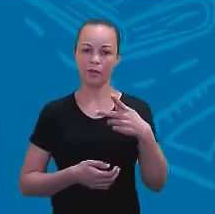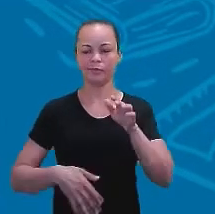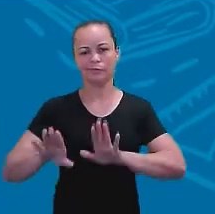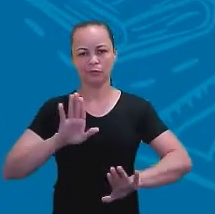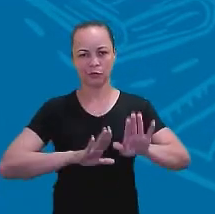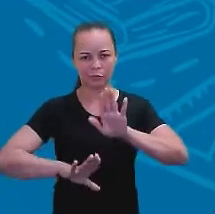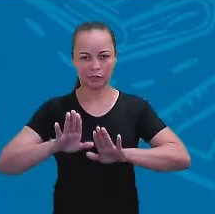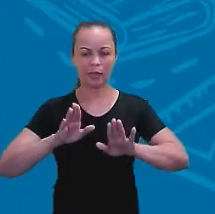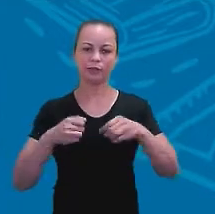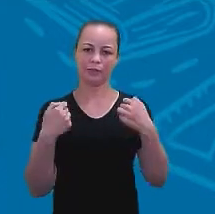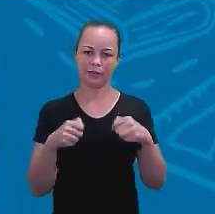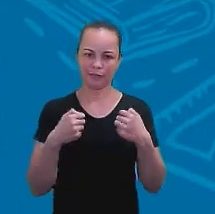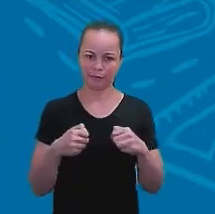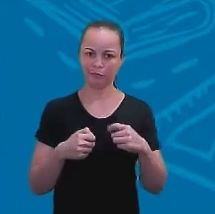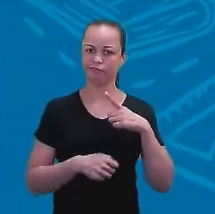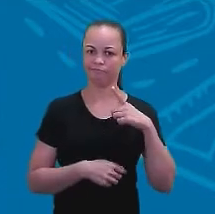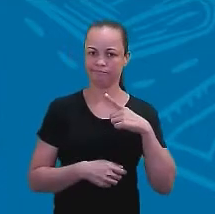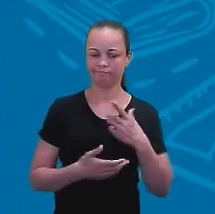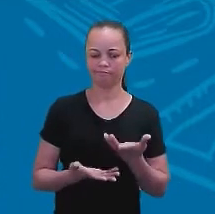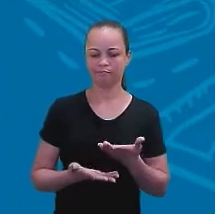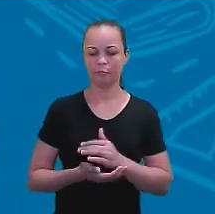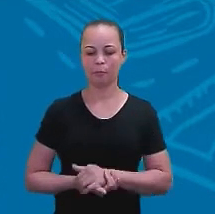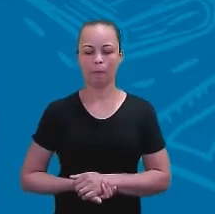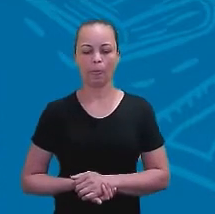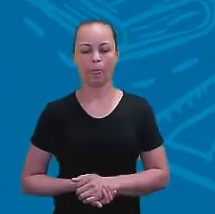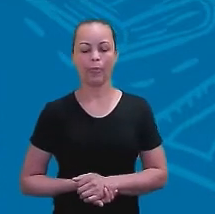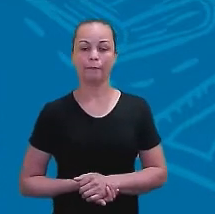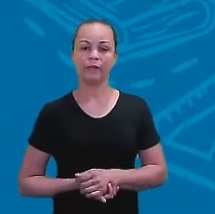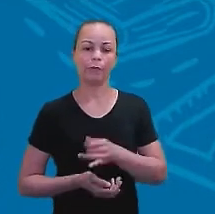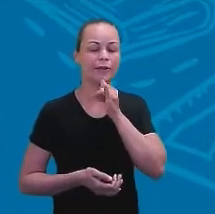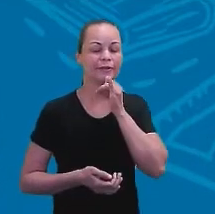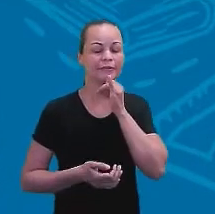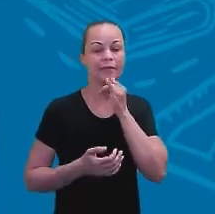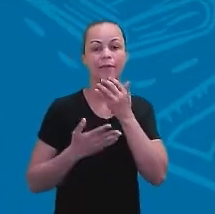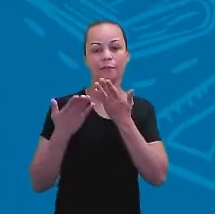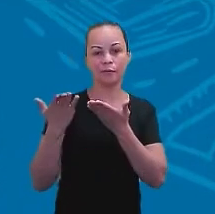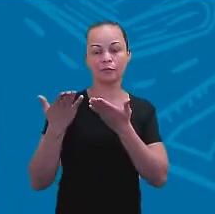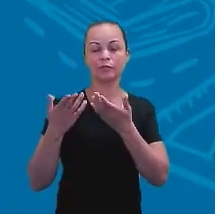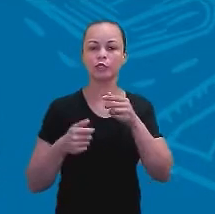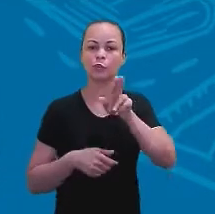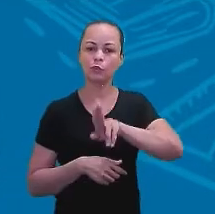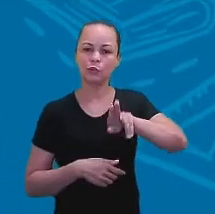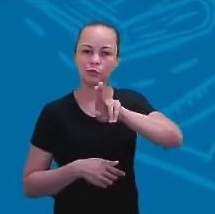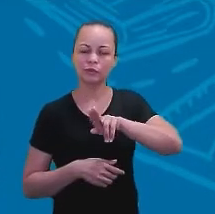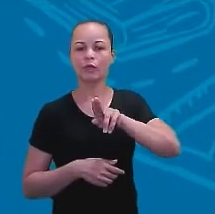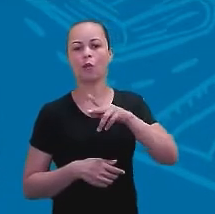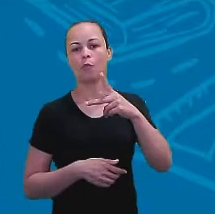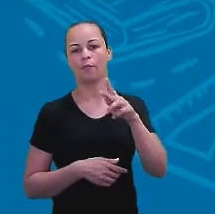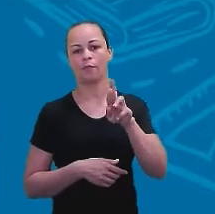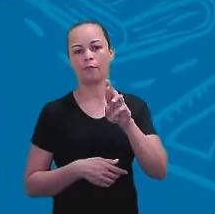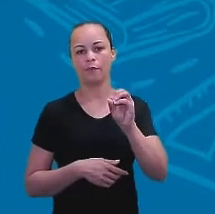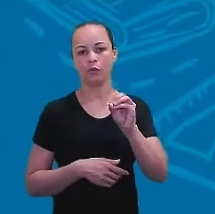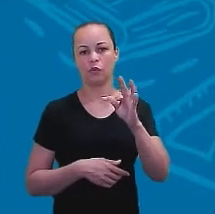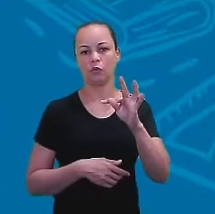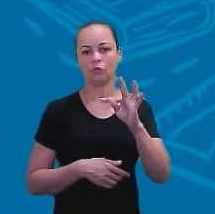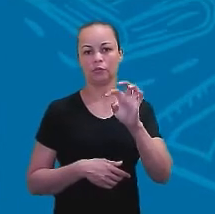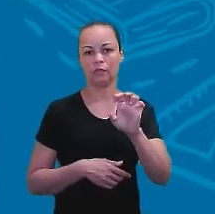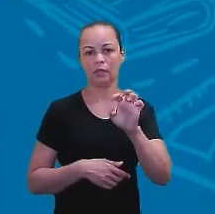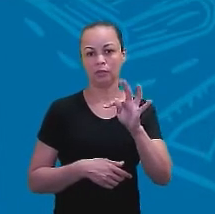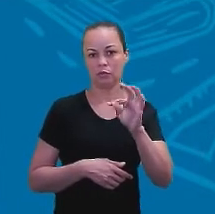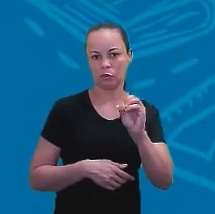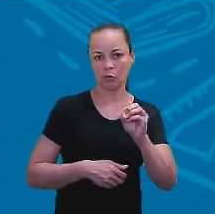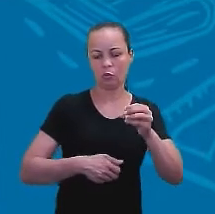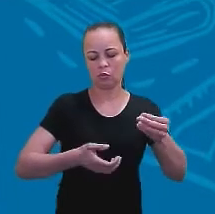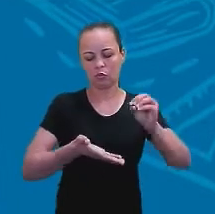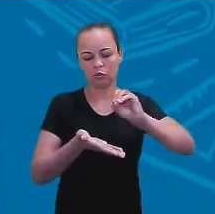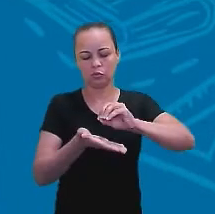gente precisa tomar, tá certo? E aí vem, né, o exemplo aí que eu trouxe para vocês de usarmos sempre protetor, tá certo? Usarmos